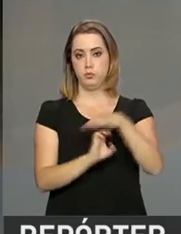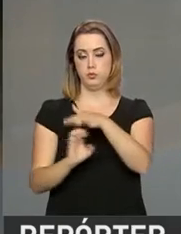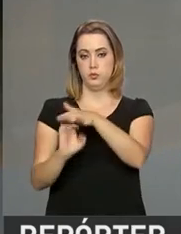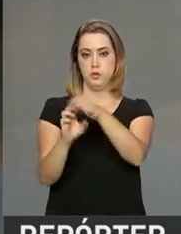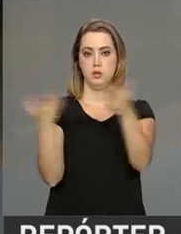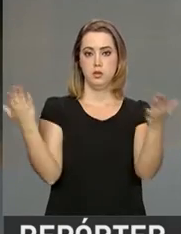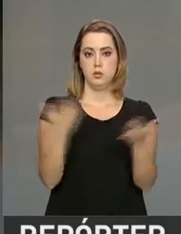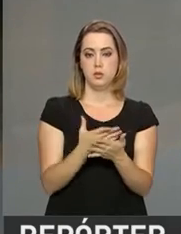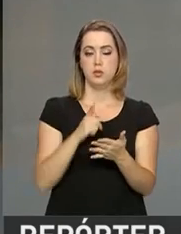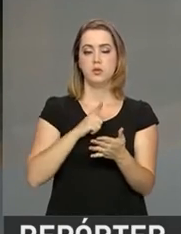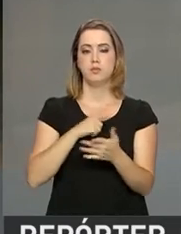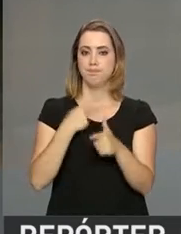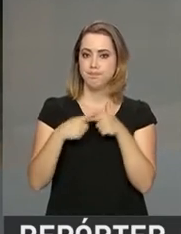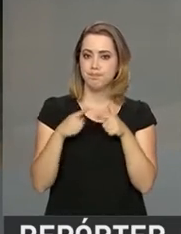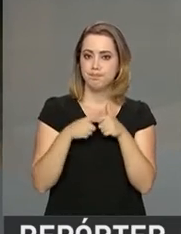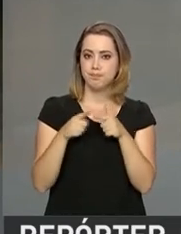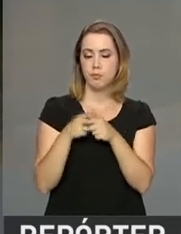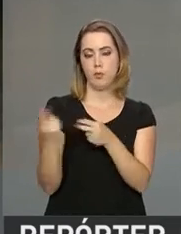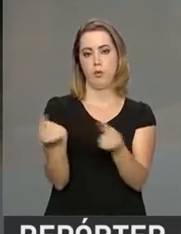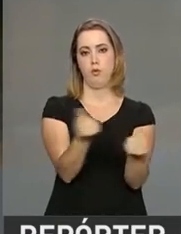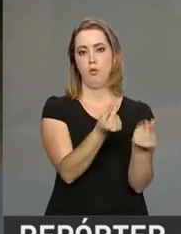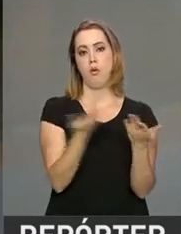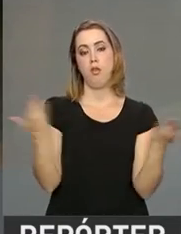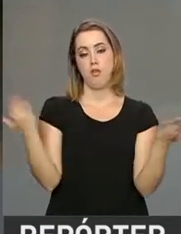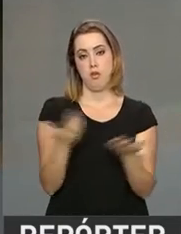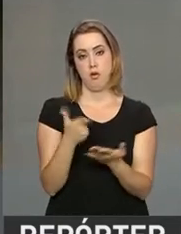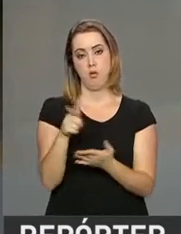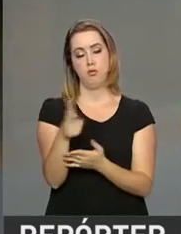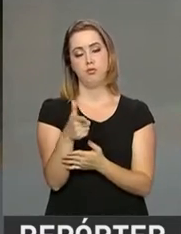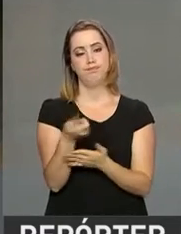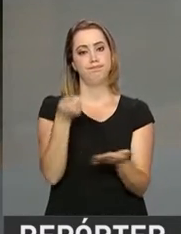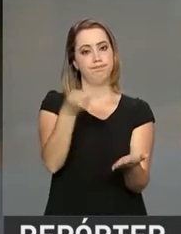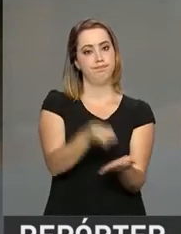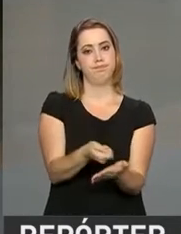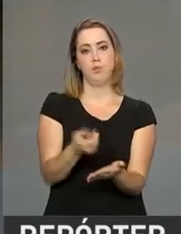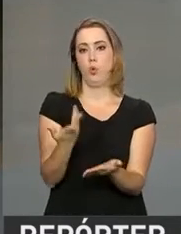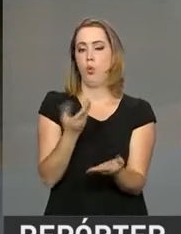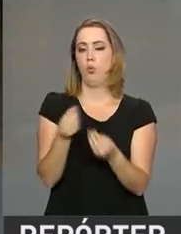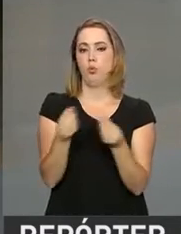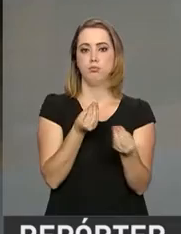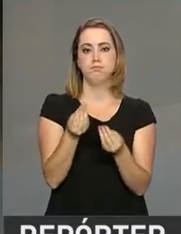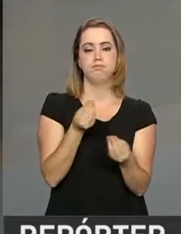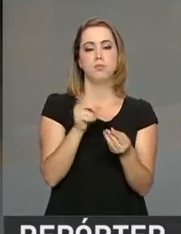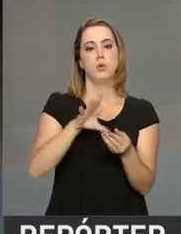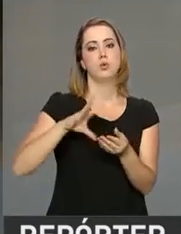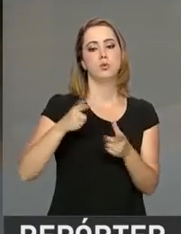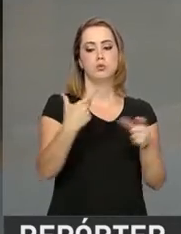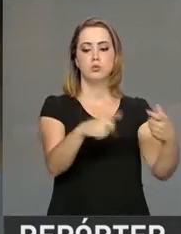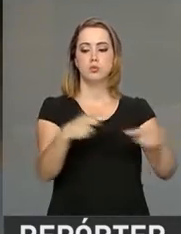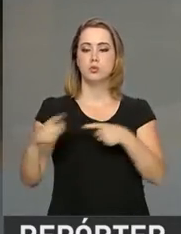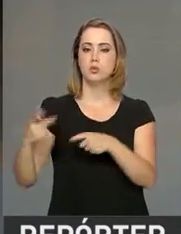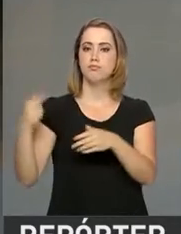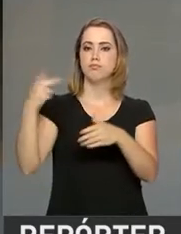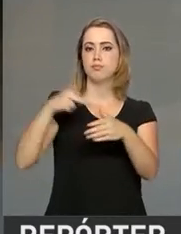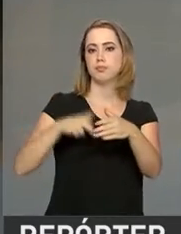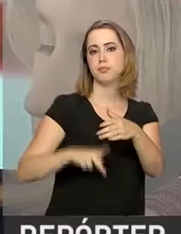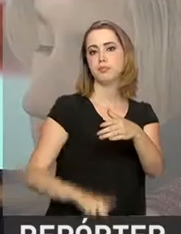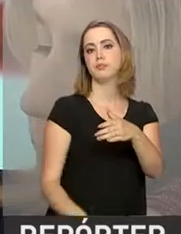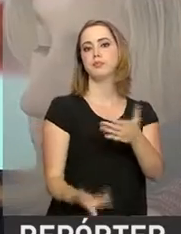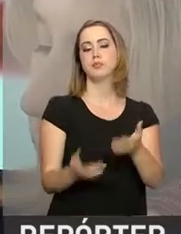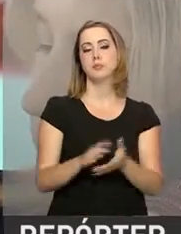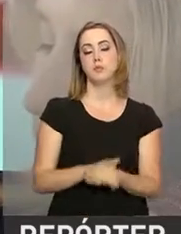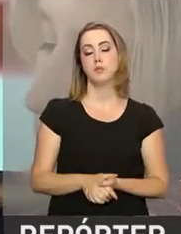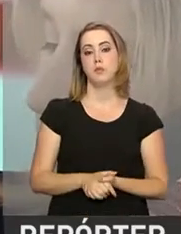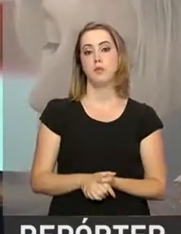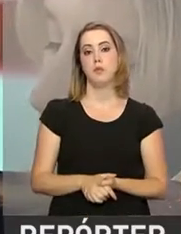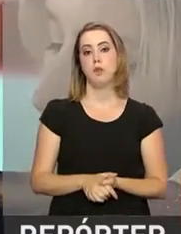por restrições financeiras e não tem, neste momento, condições de explorar todos os campos do pré-sal.